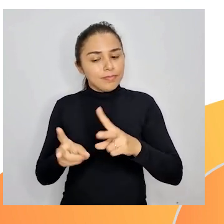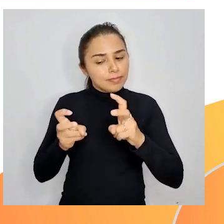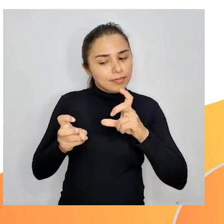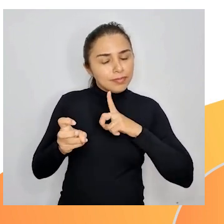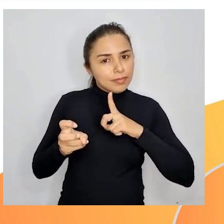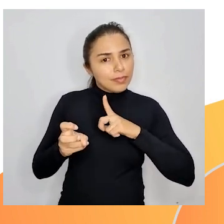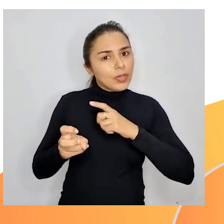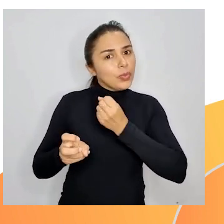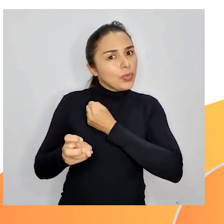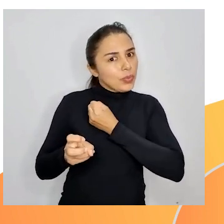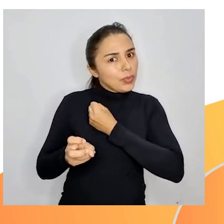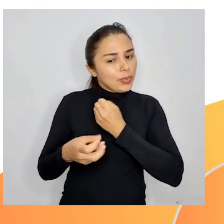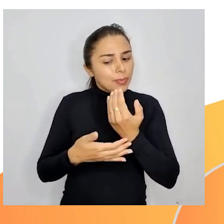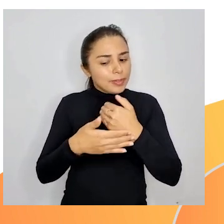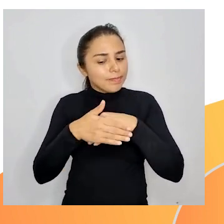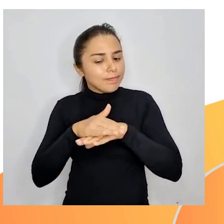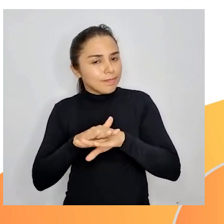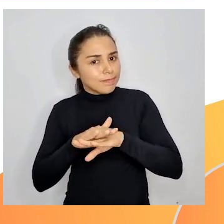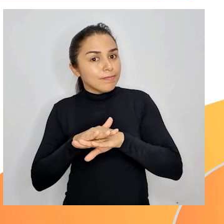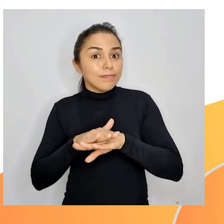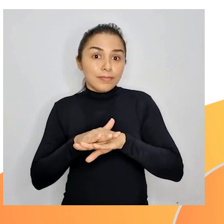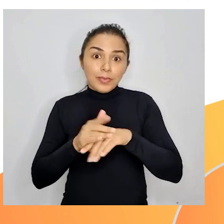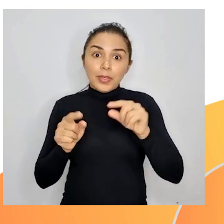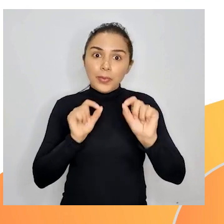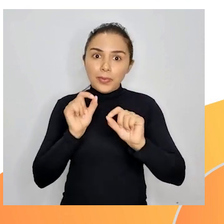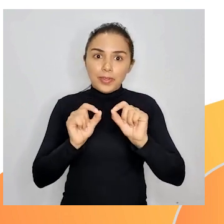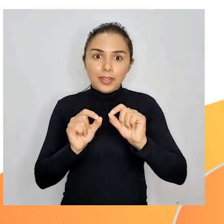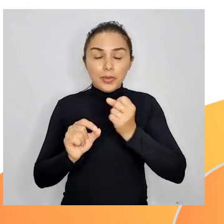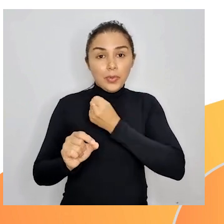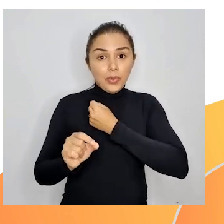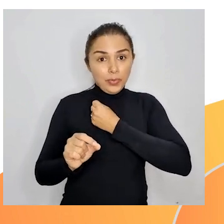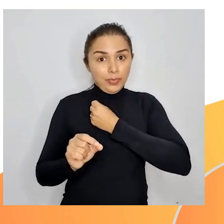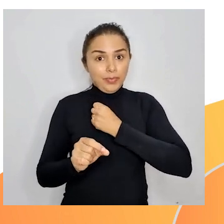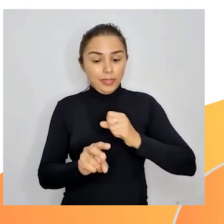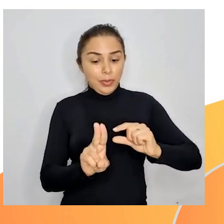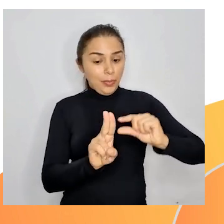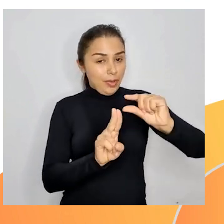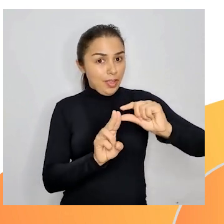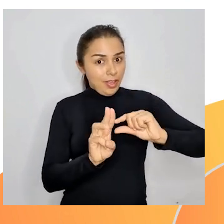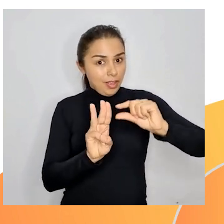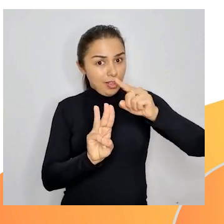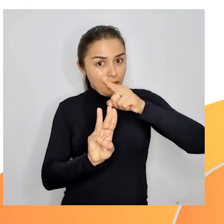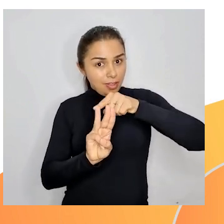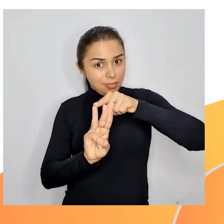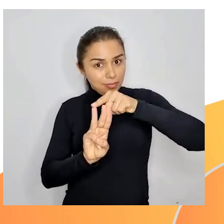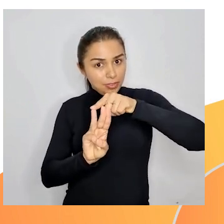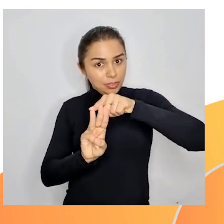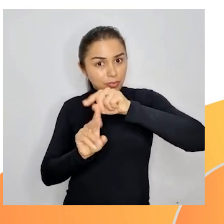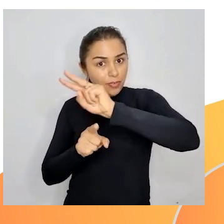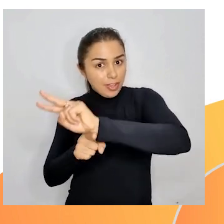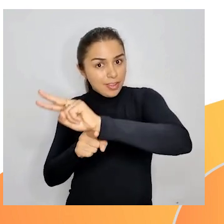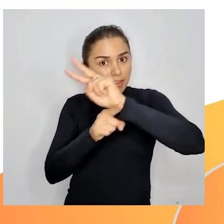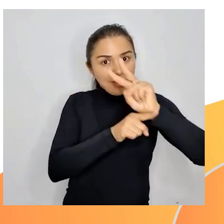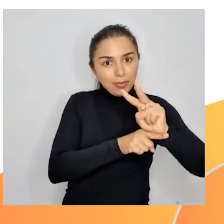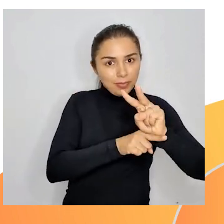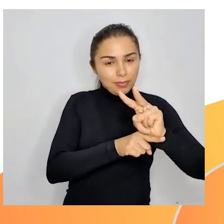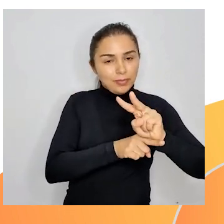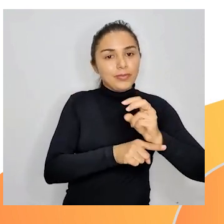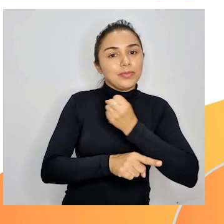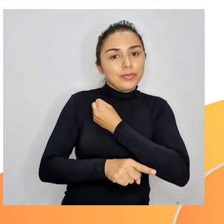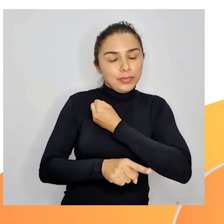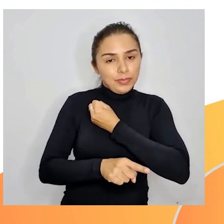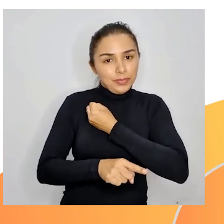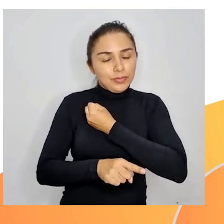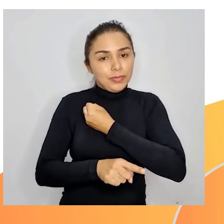nossos pais sempre falam tomar emprestado. O nome correto é trabalhar com reserva, mas não tem problema nenhum